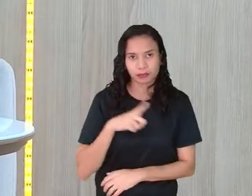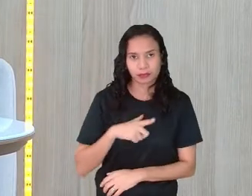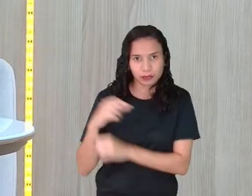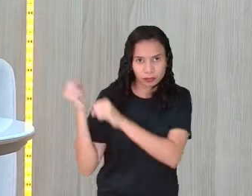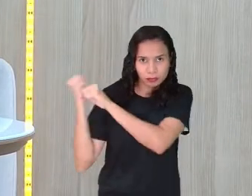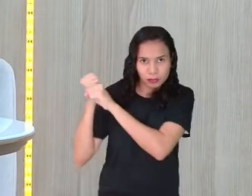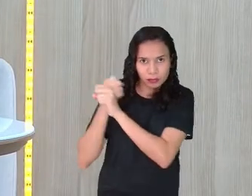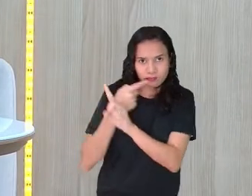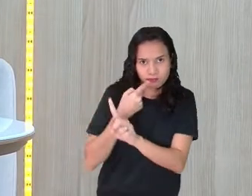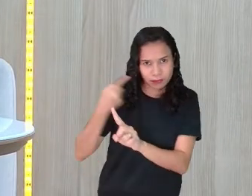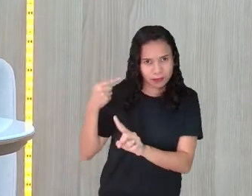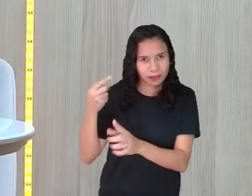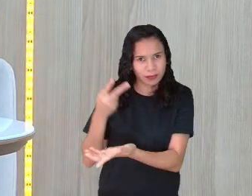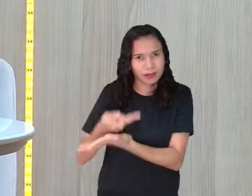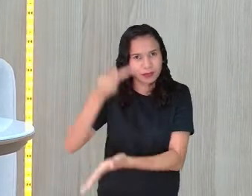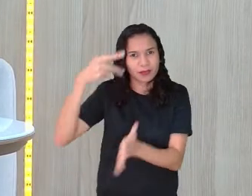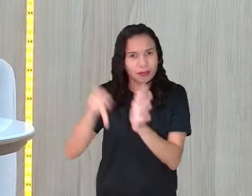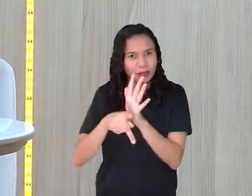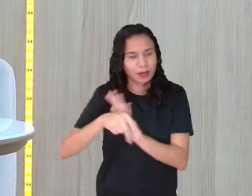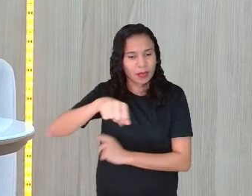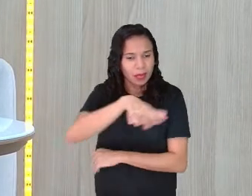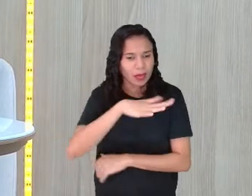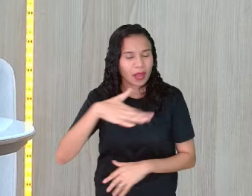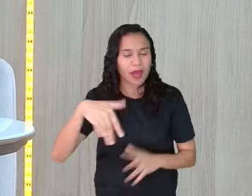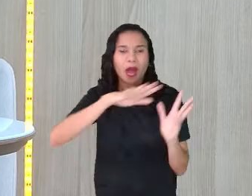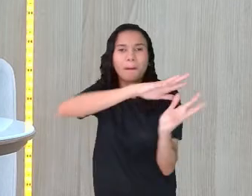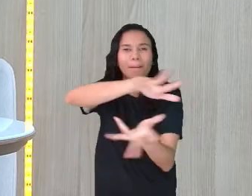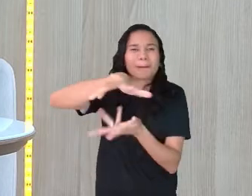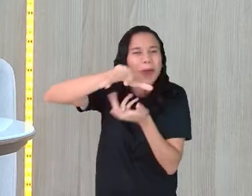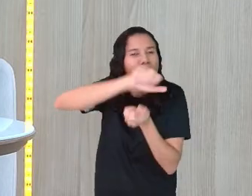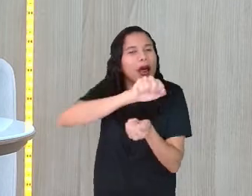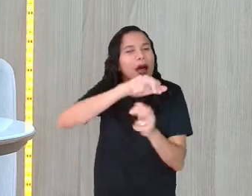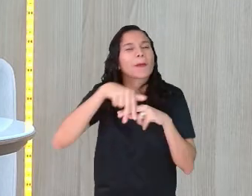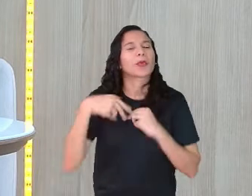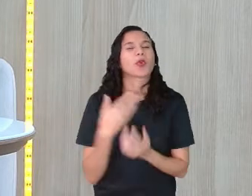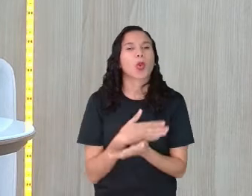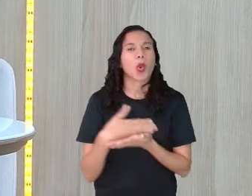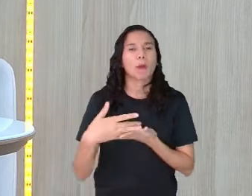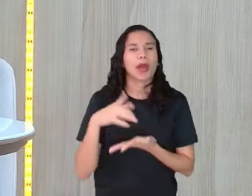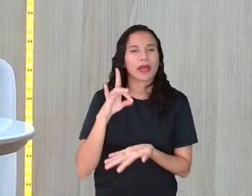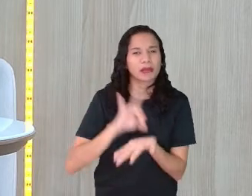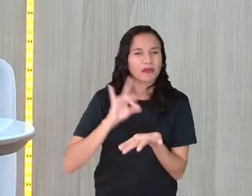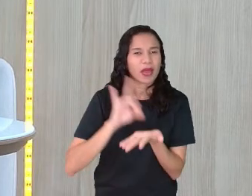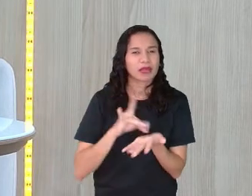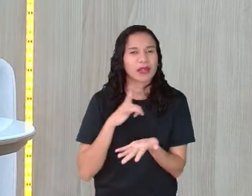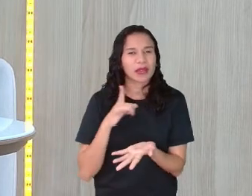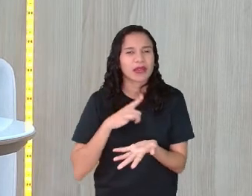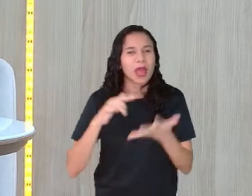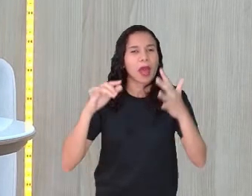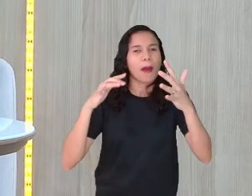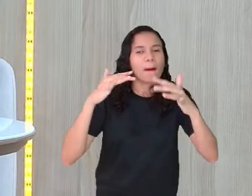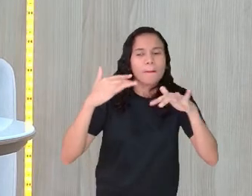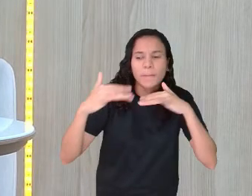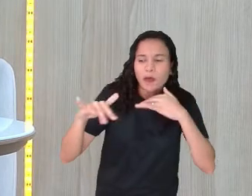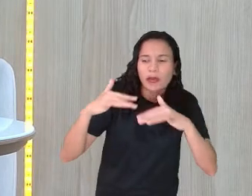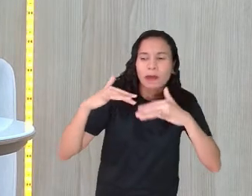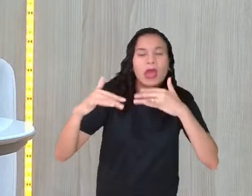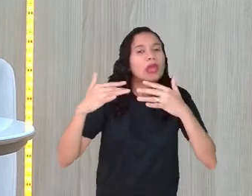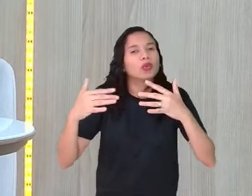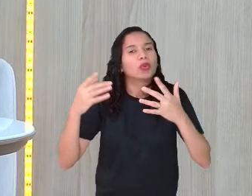últimas décadas, né, ocorrendo aí dentro do planeta. Então, começa a alguns movimentos,